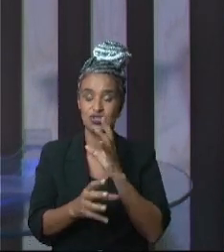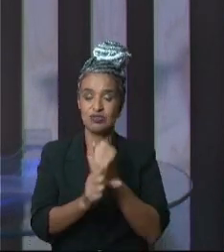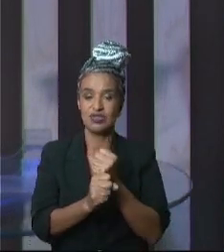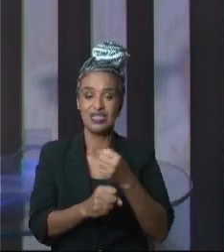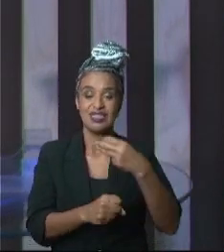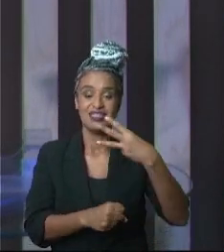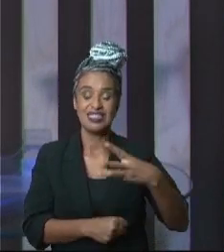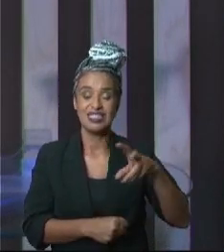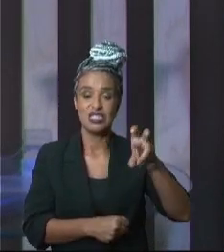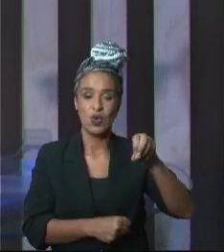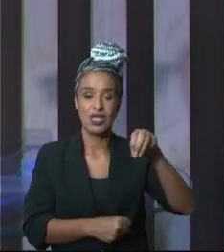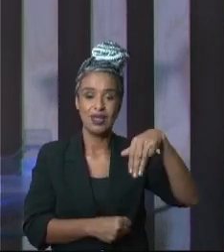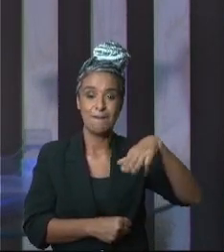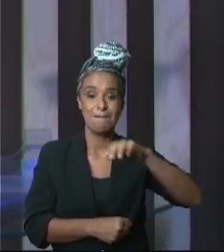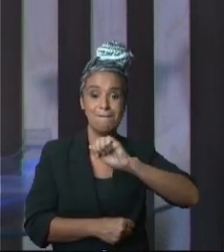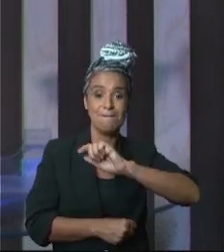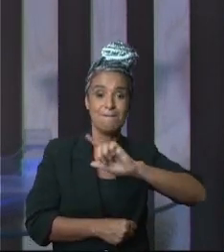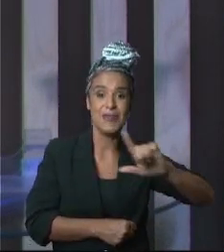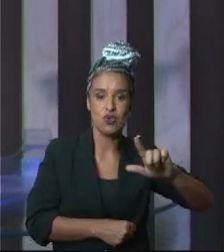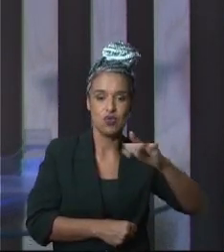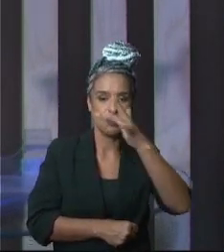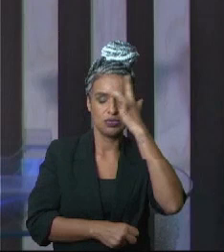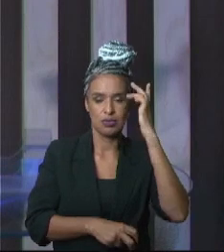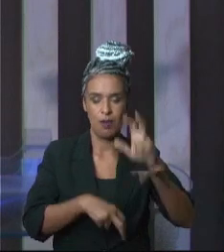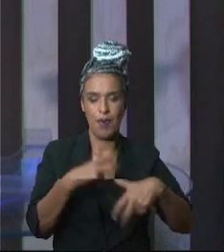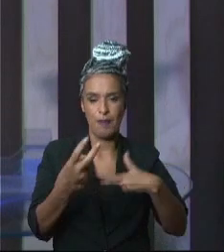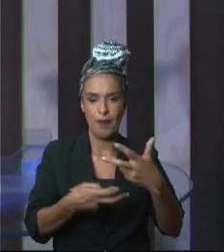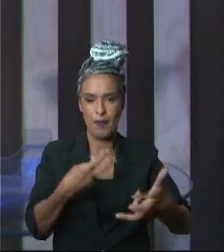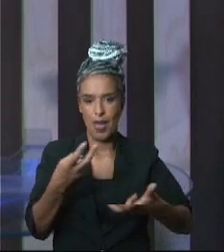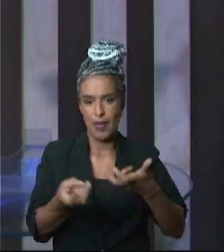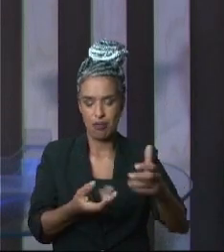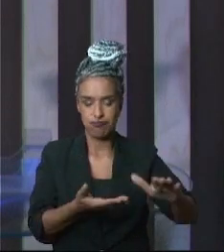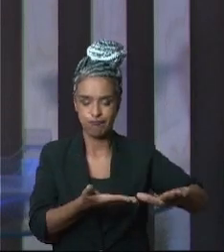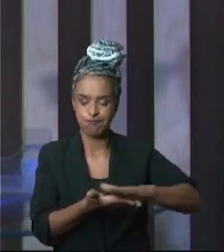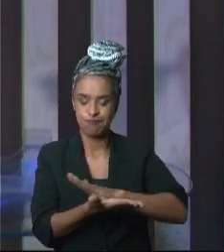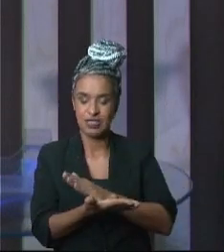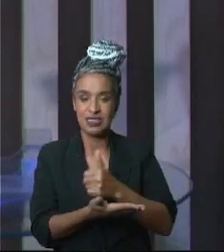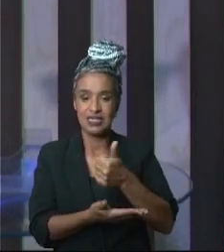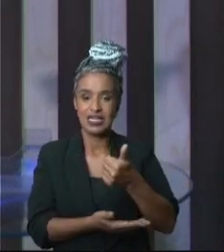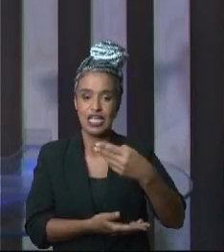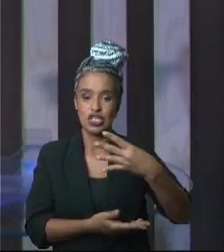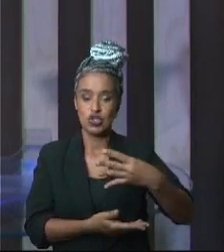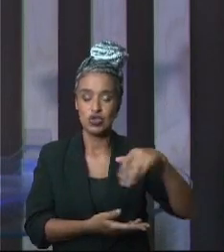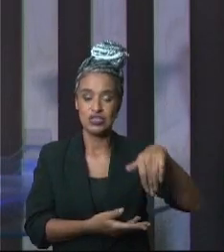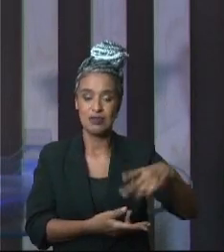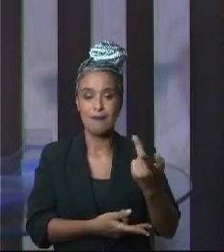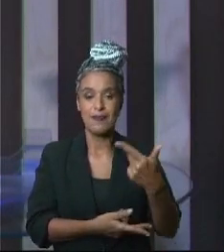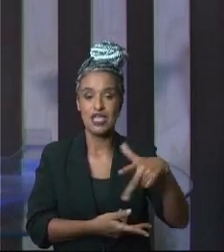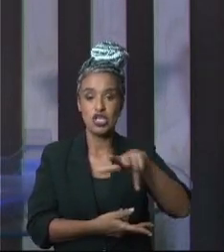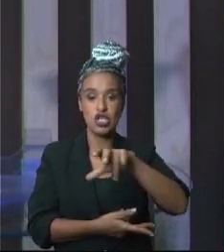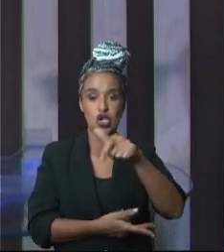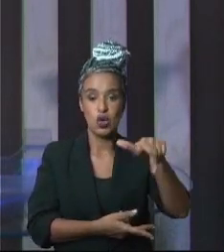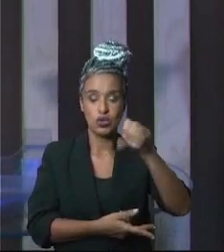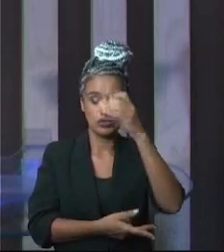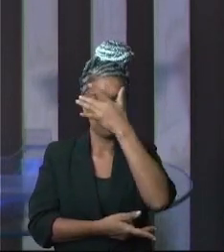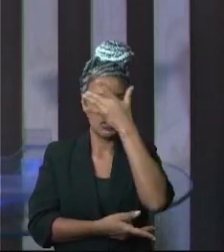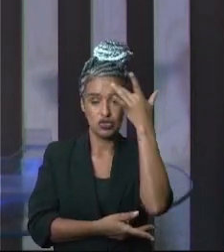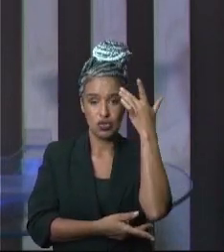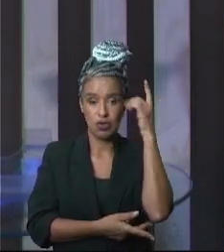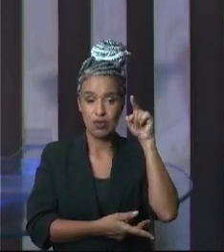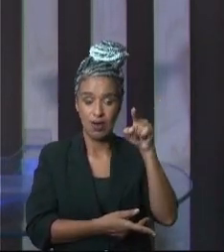350 mil mortos, 14 milhões de sírios em necessidade de ajuda